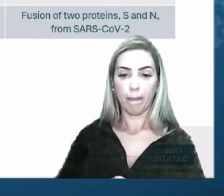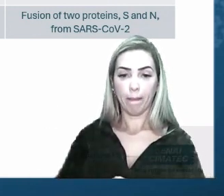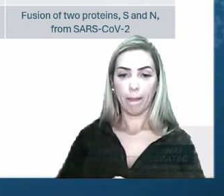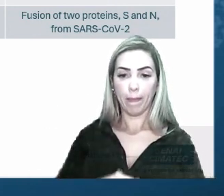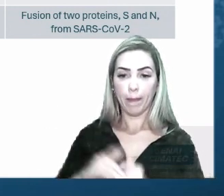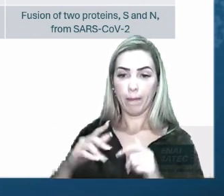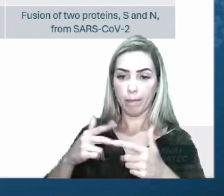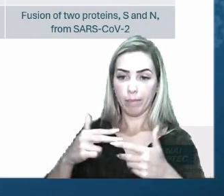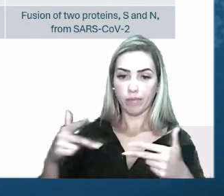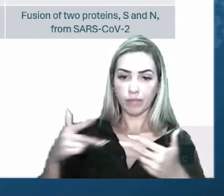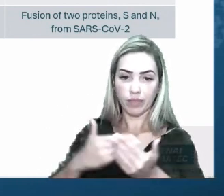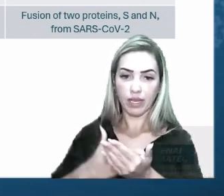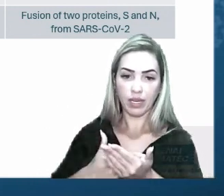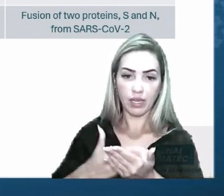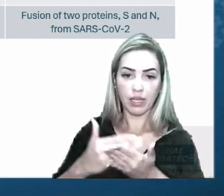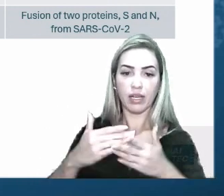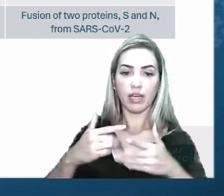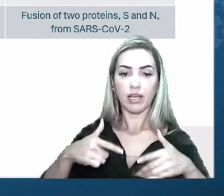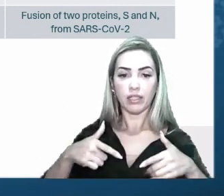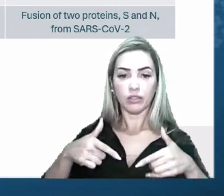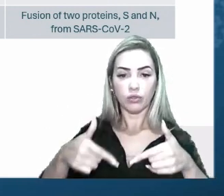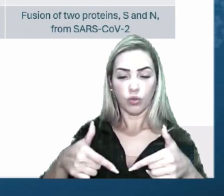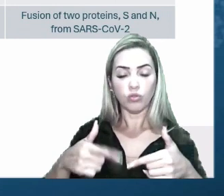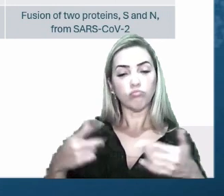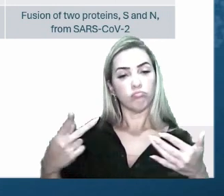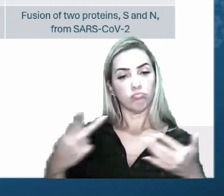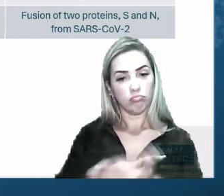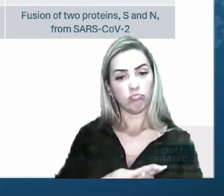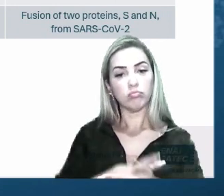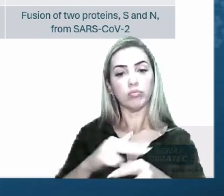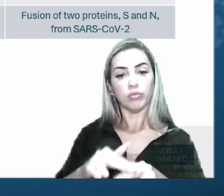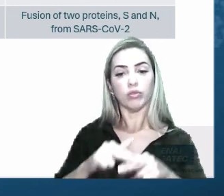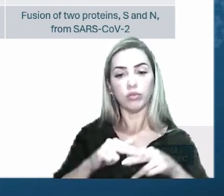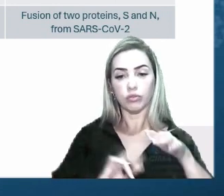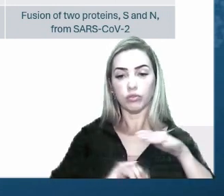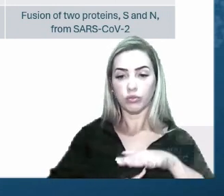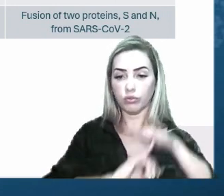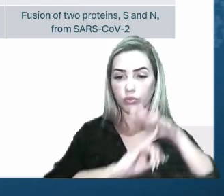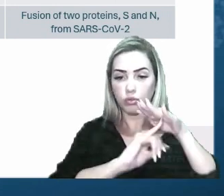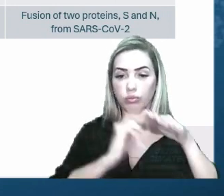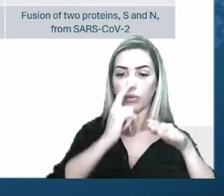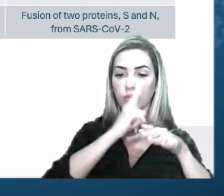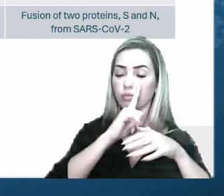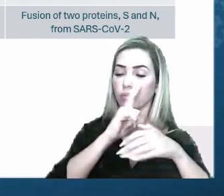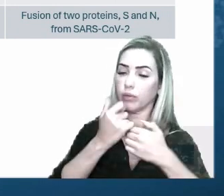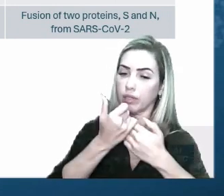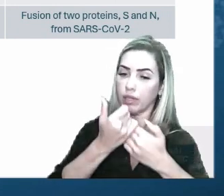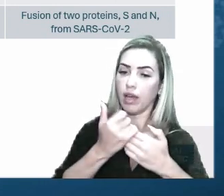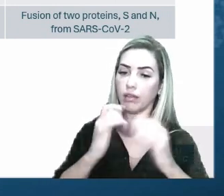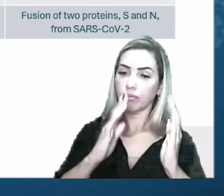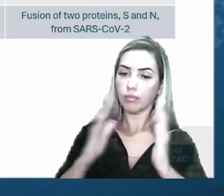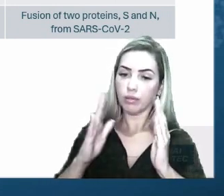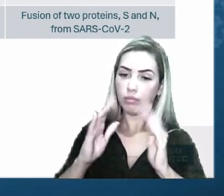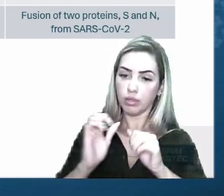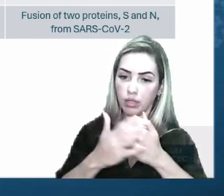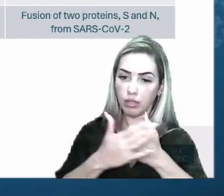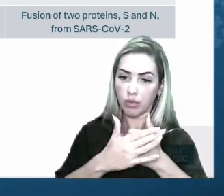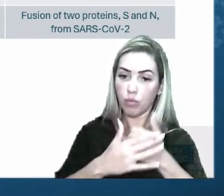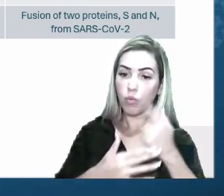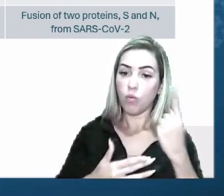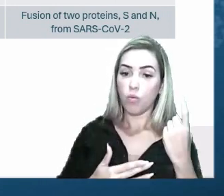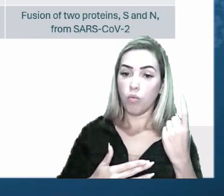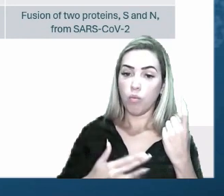iniciativas foram feitas pela instituição para apoiar, para ajudar na pandemia, e uma delas